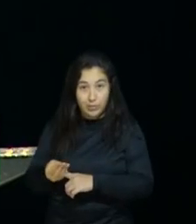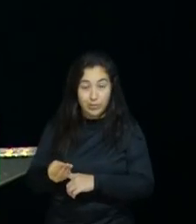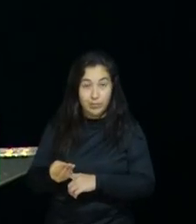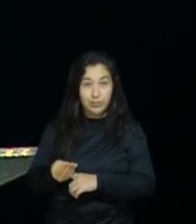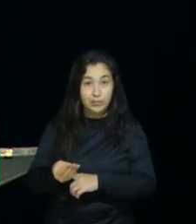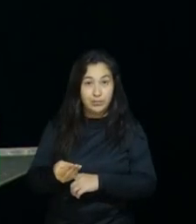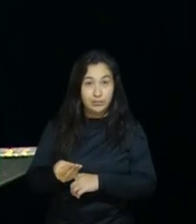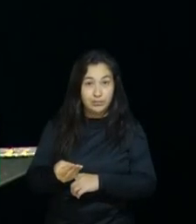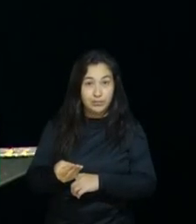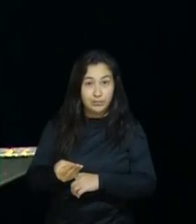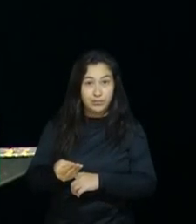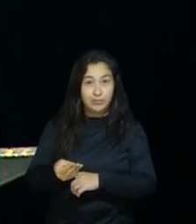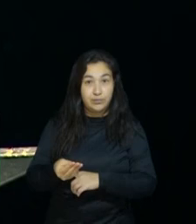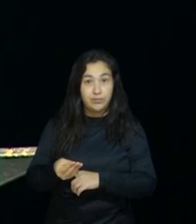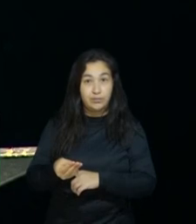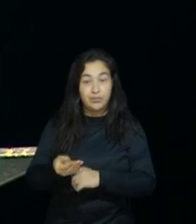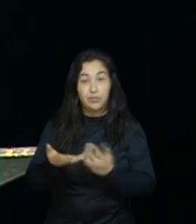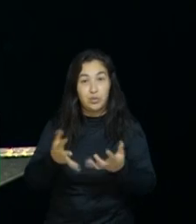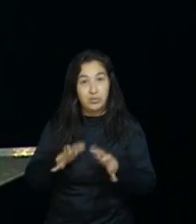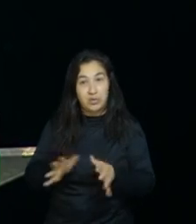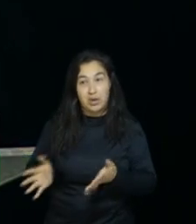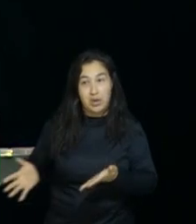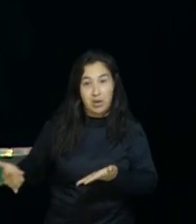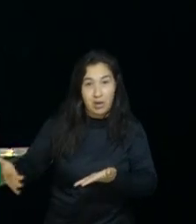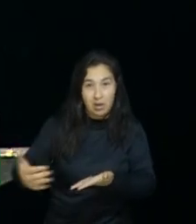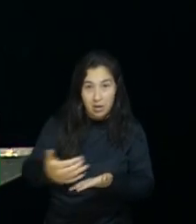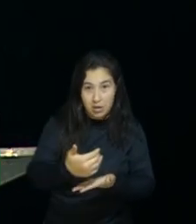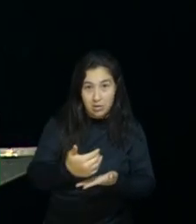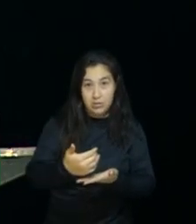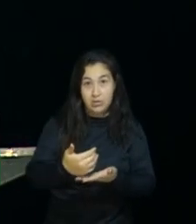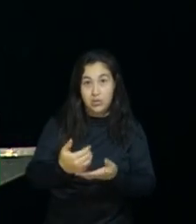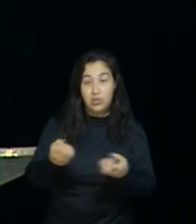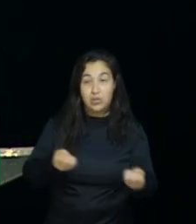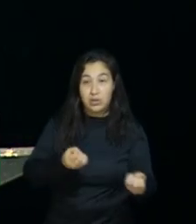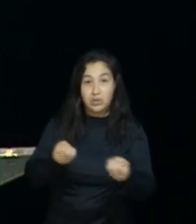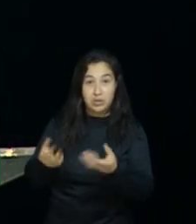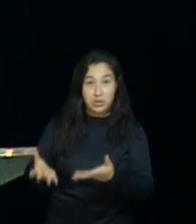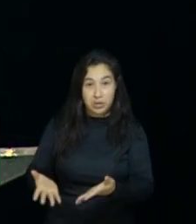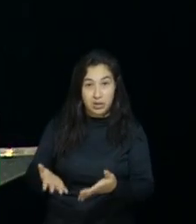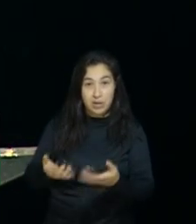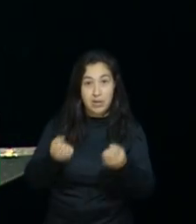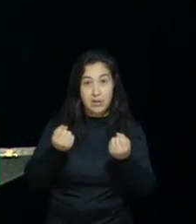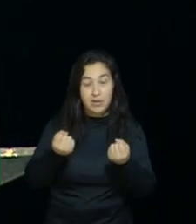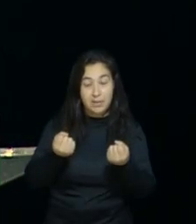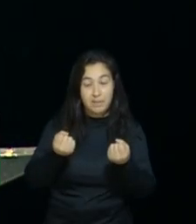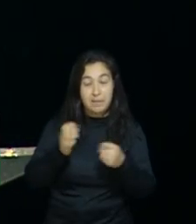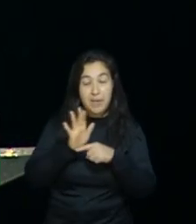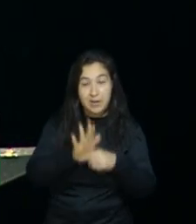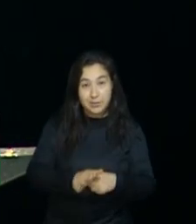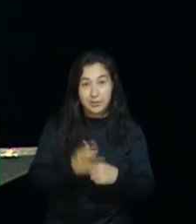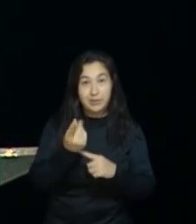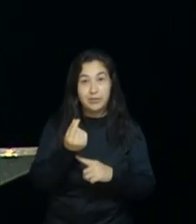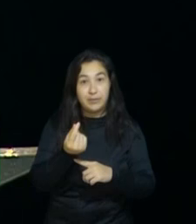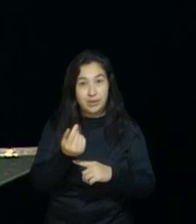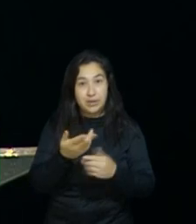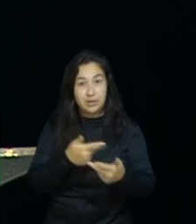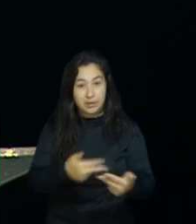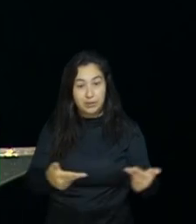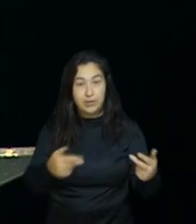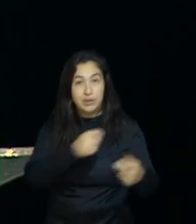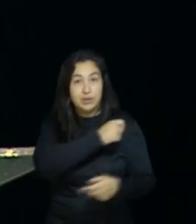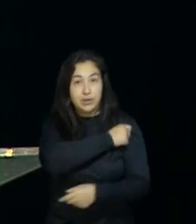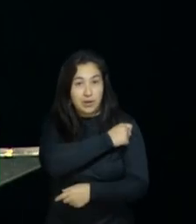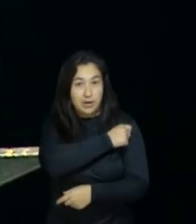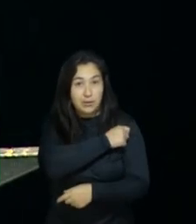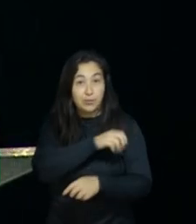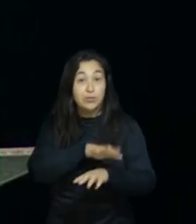foram deixados de arrecadar da instituição e dados em concessão de bolsas de estudos. Em 2023-2, mais de 3 mil alunos